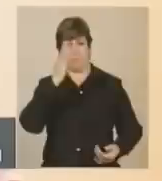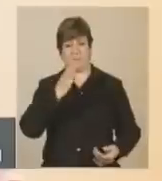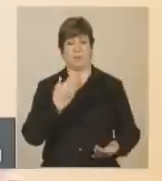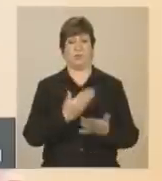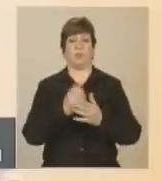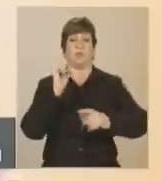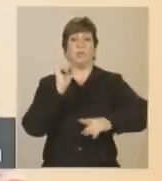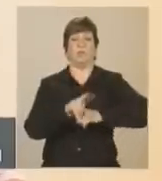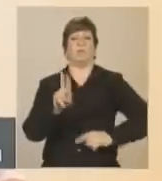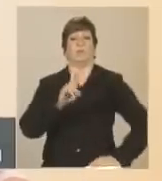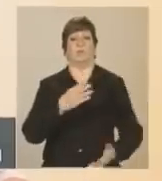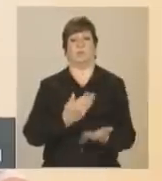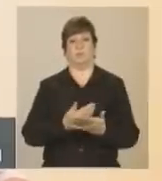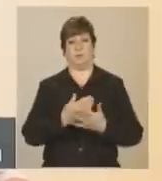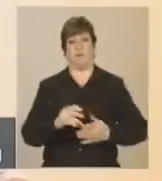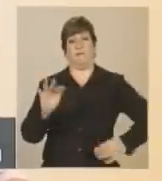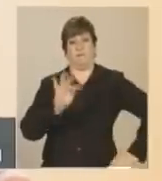universitário.